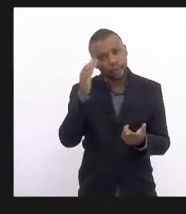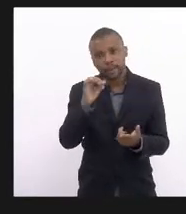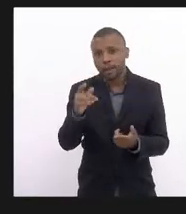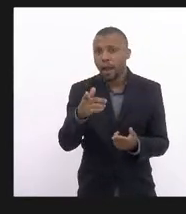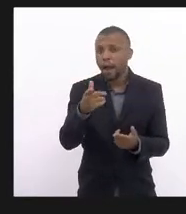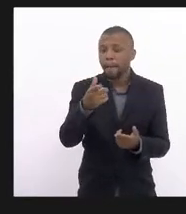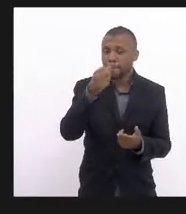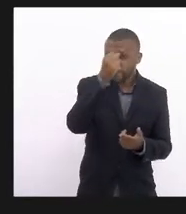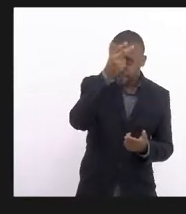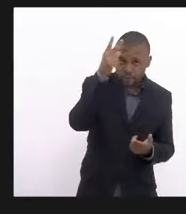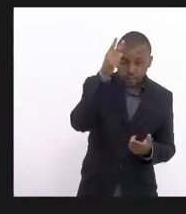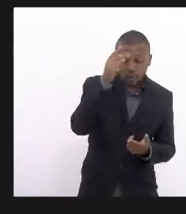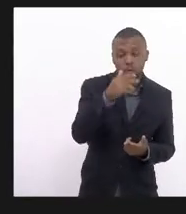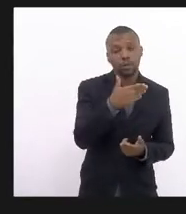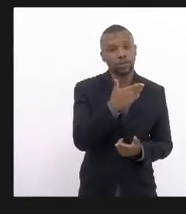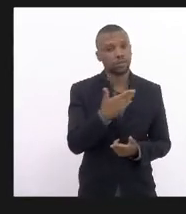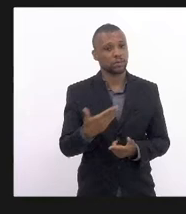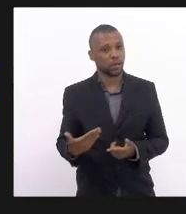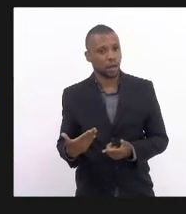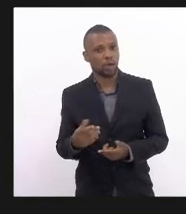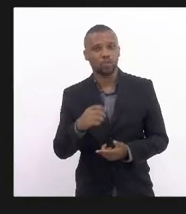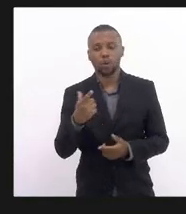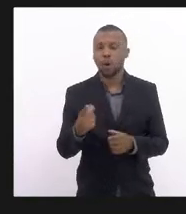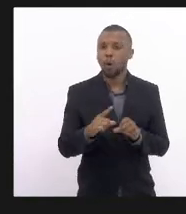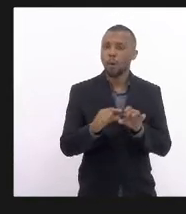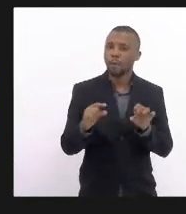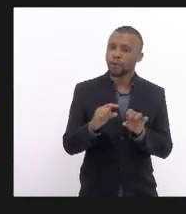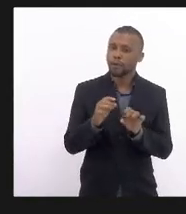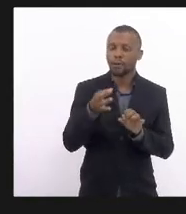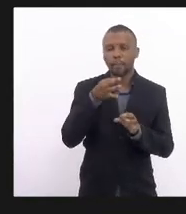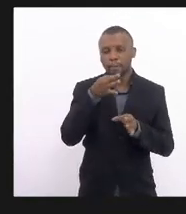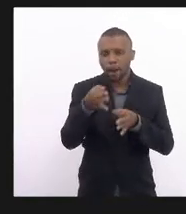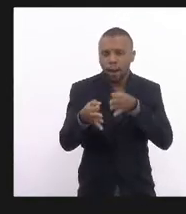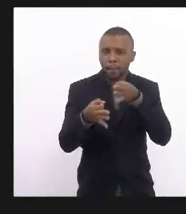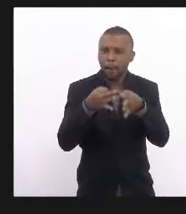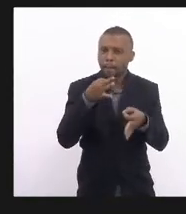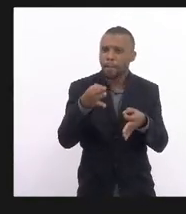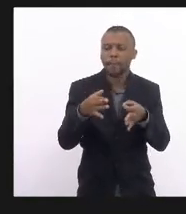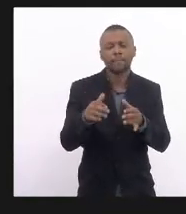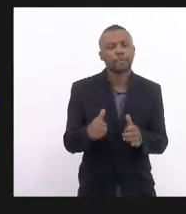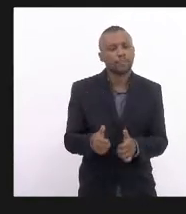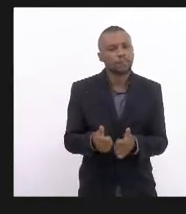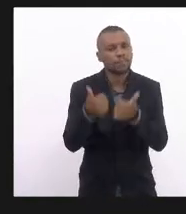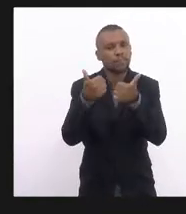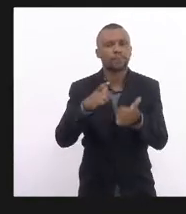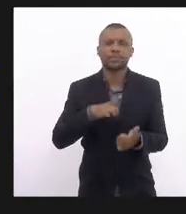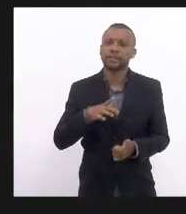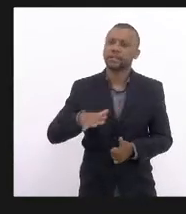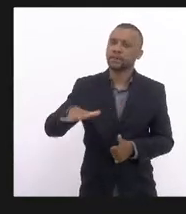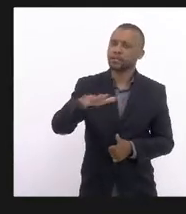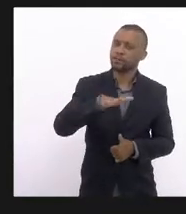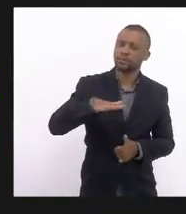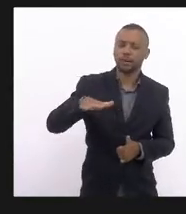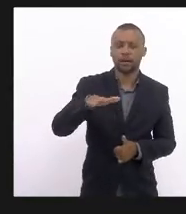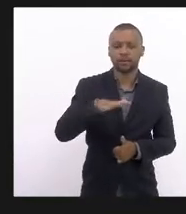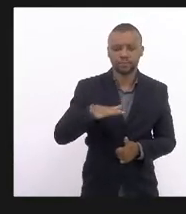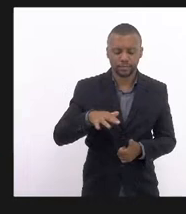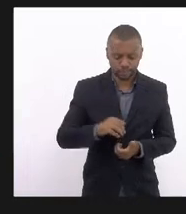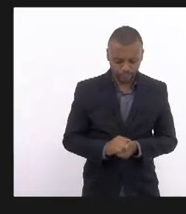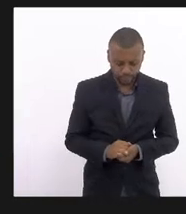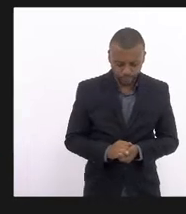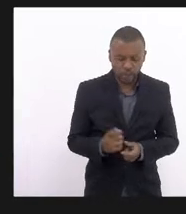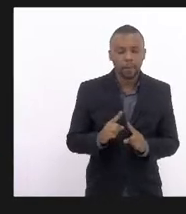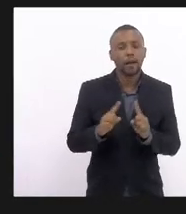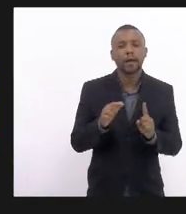próprio empreendedor, a gente apresentar nossas sugestões para fazer o melhor ocupação naquele espaço, do jeito que está, que infelizmente não tem